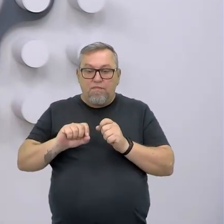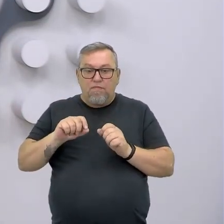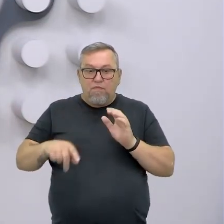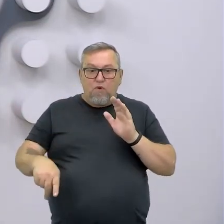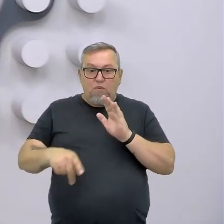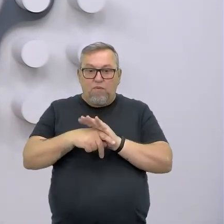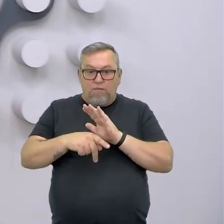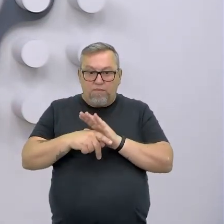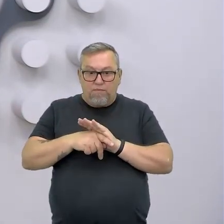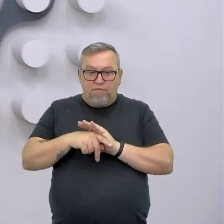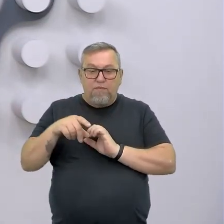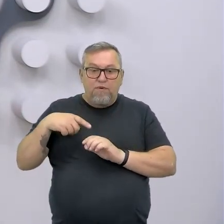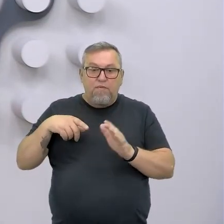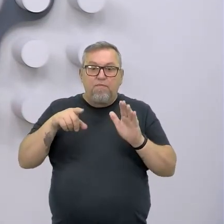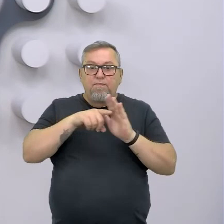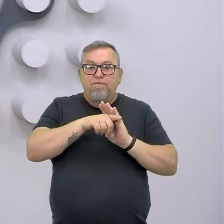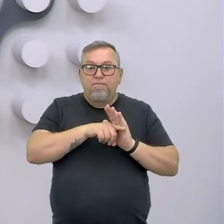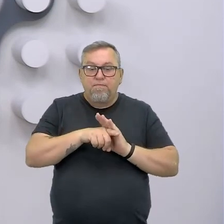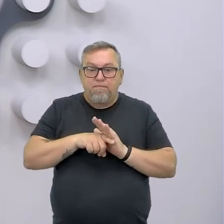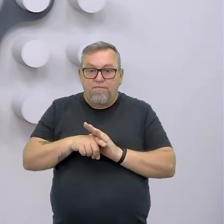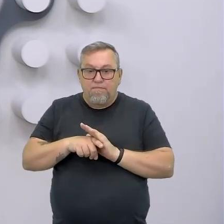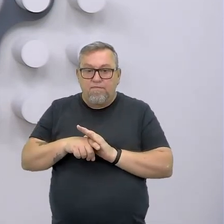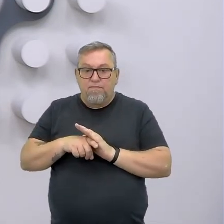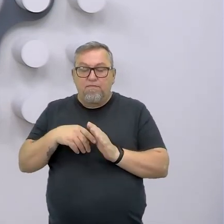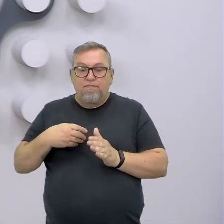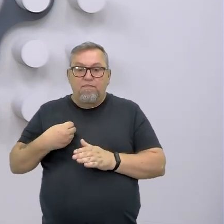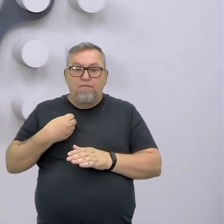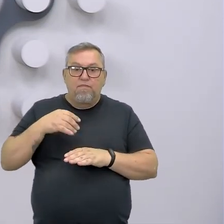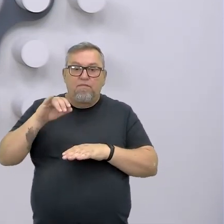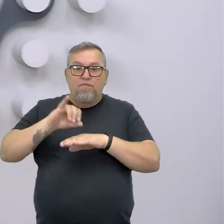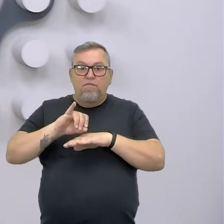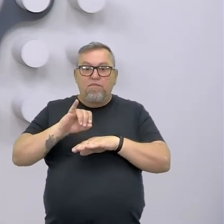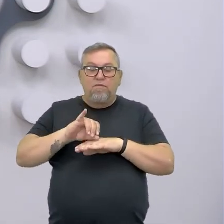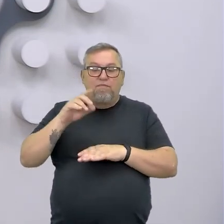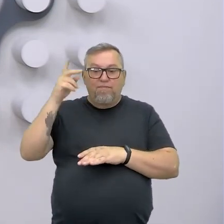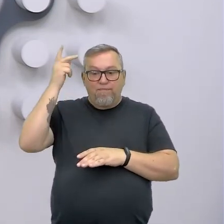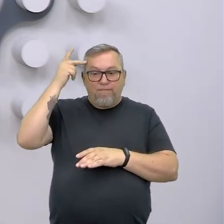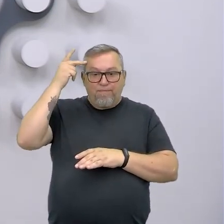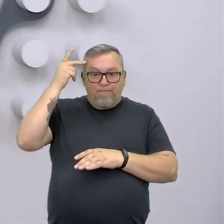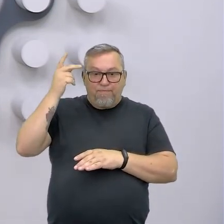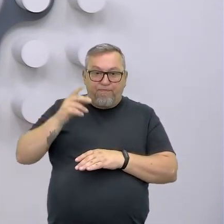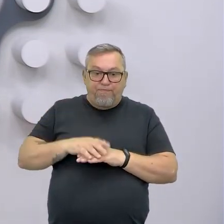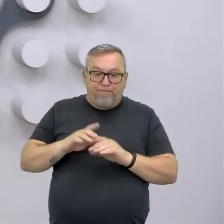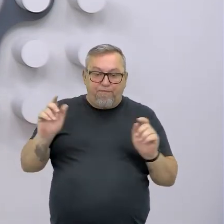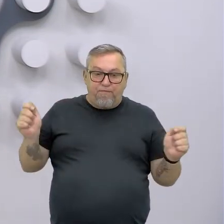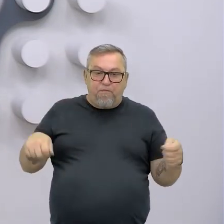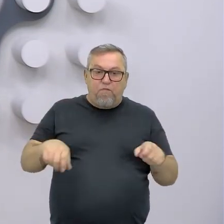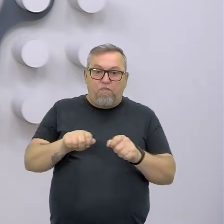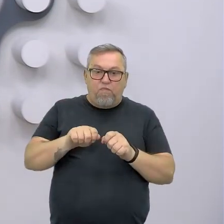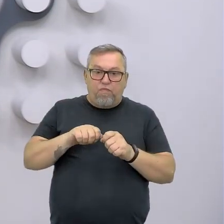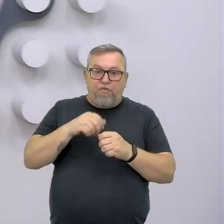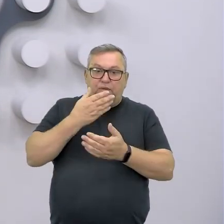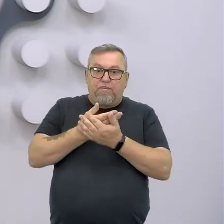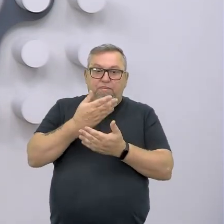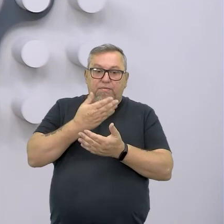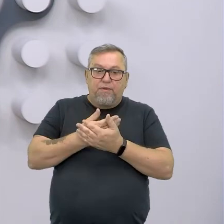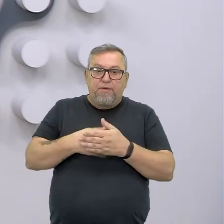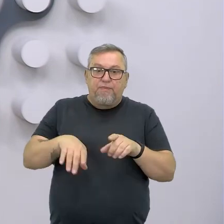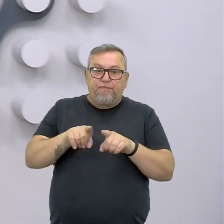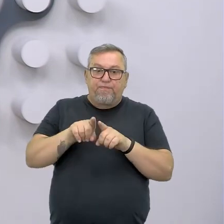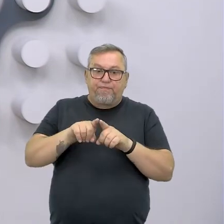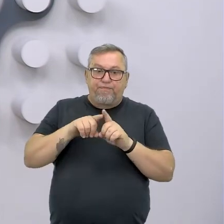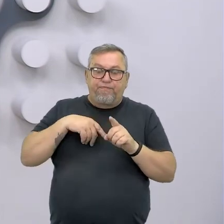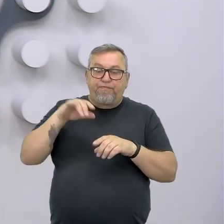você está pesquisando, né? Eu moro na capital do estado de São Paulo. Eu poderia estudar, por exemplo, a história